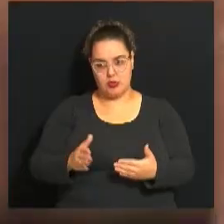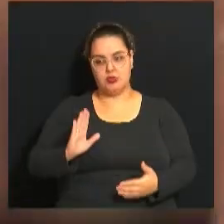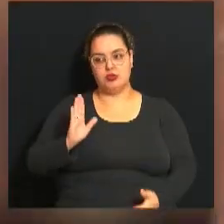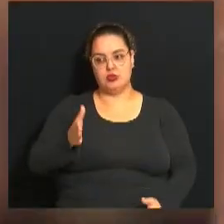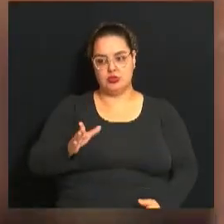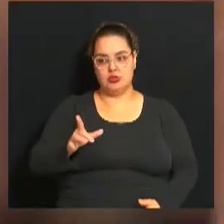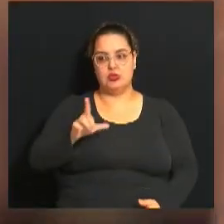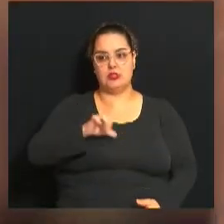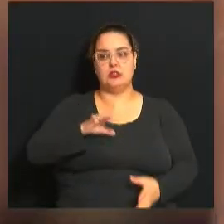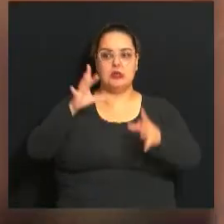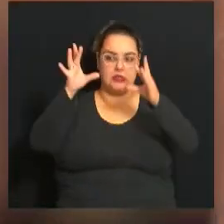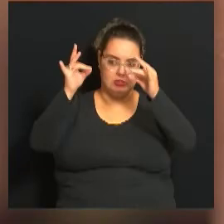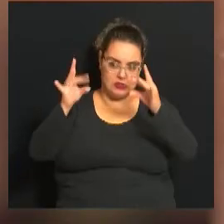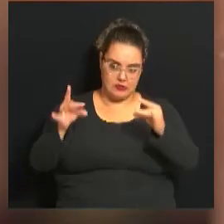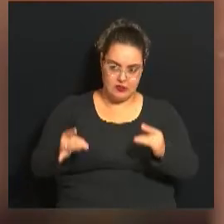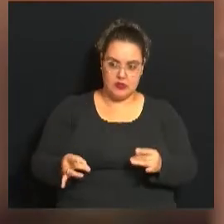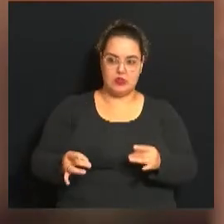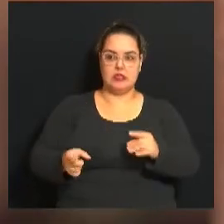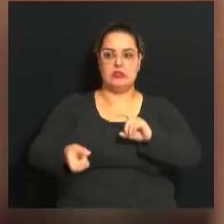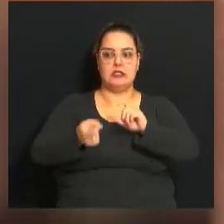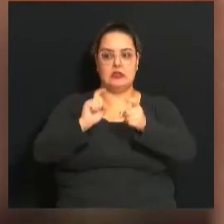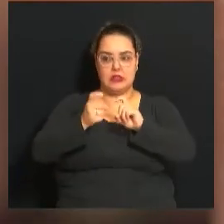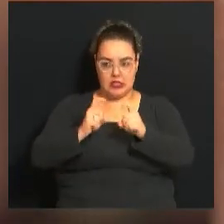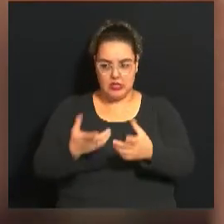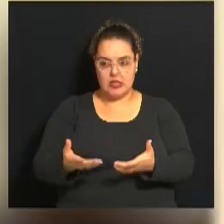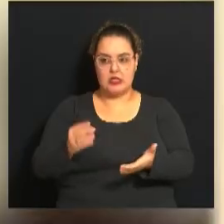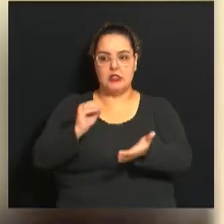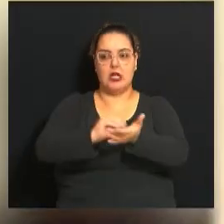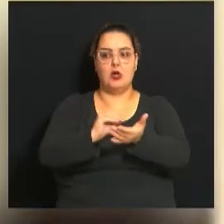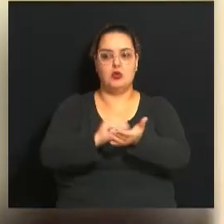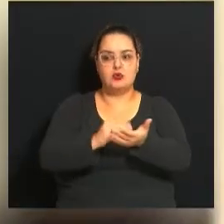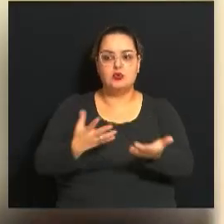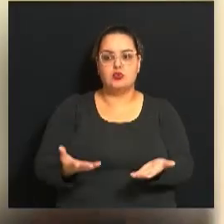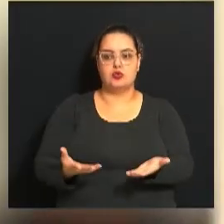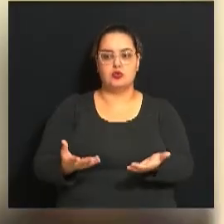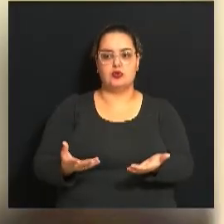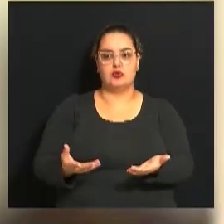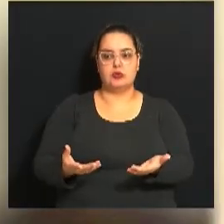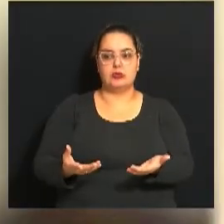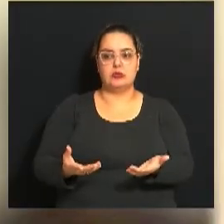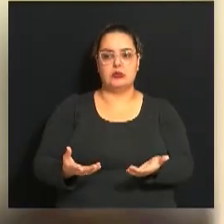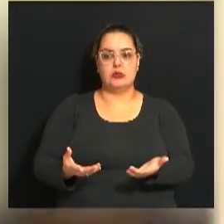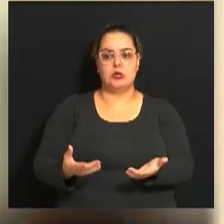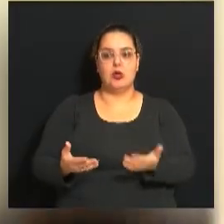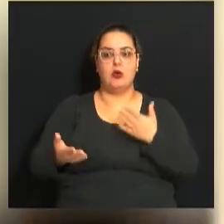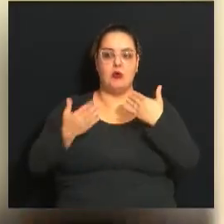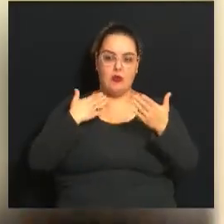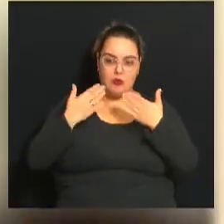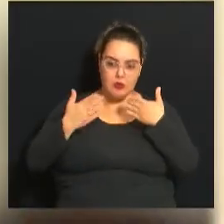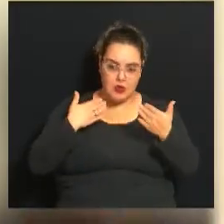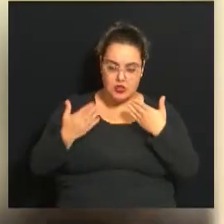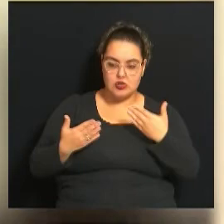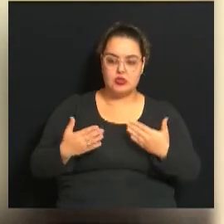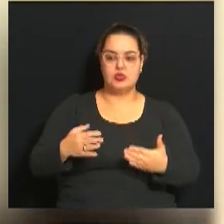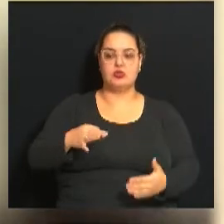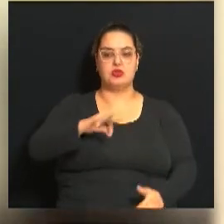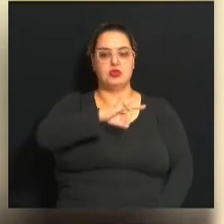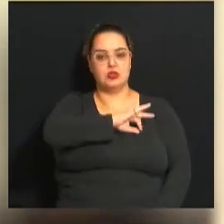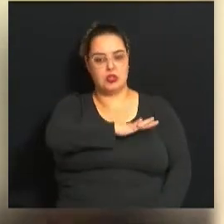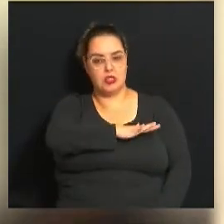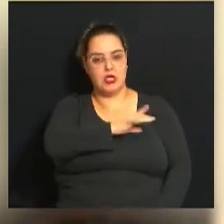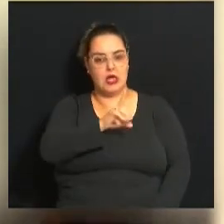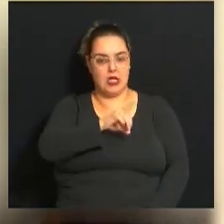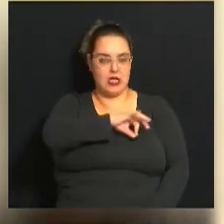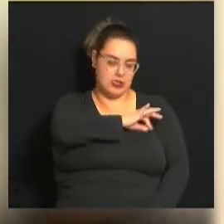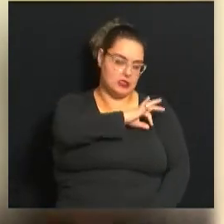definiu, né, na última reunião, nós vamos conversar nas delegacias, nas escolas que foram alvo